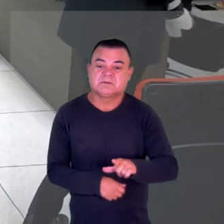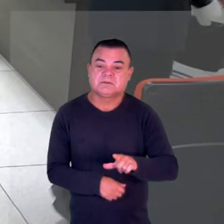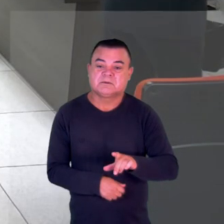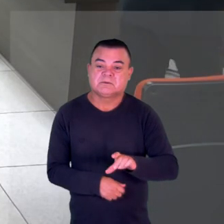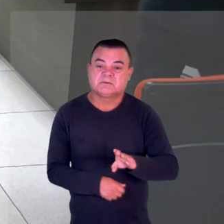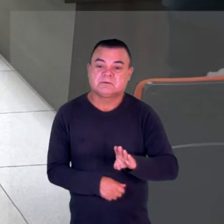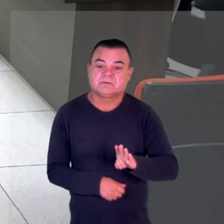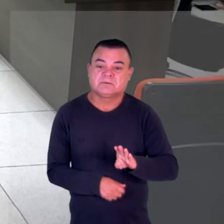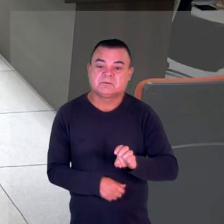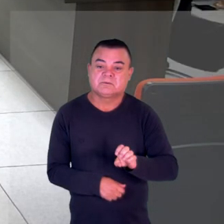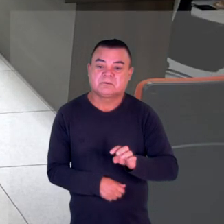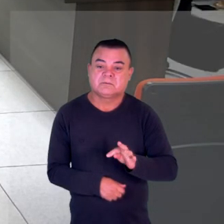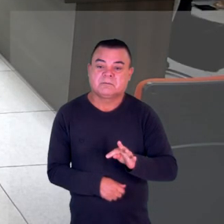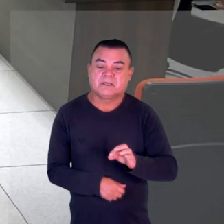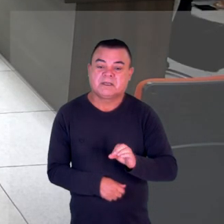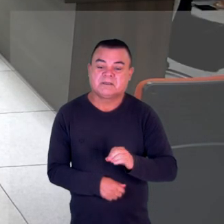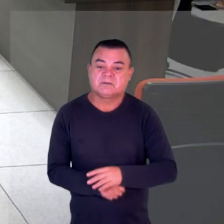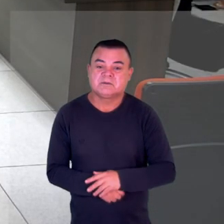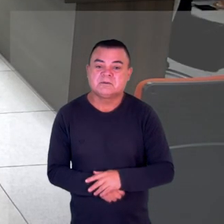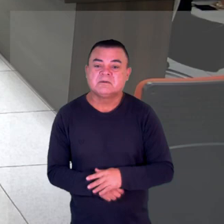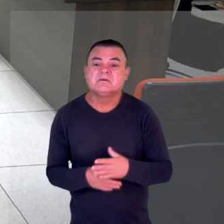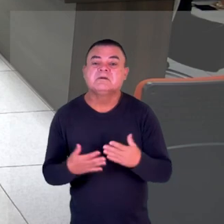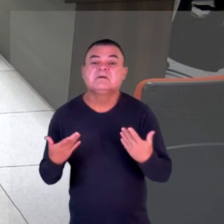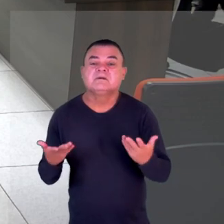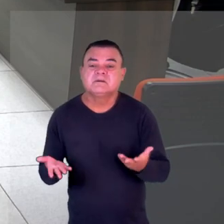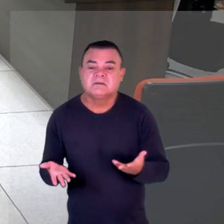Gilberto seu áudio está